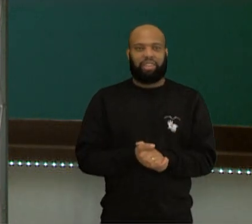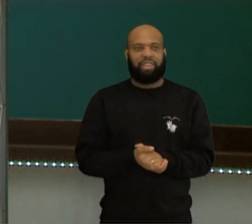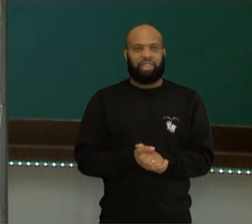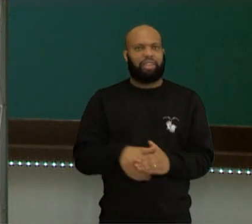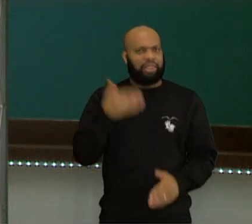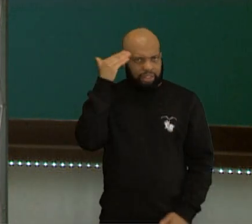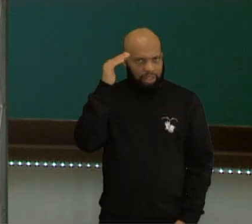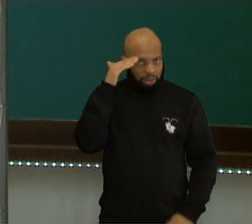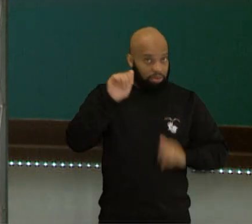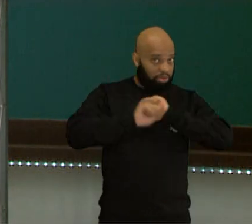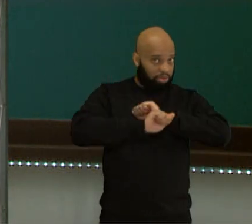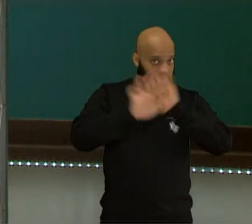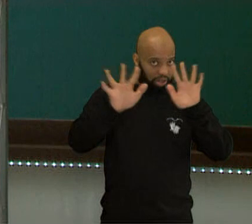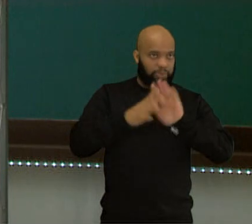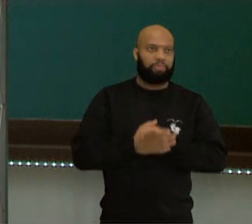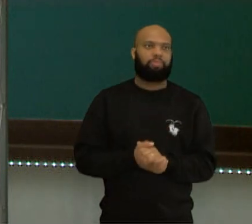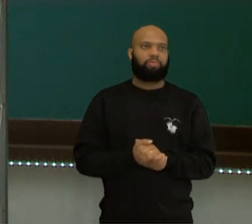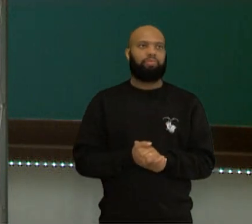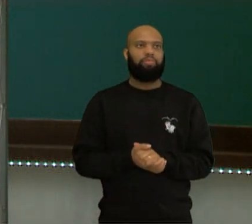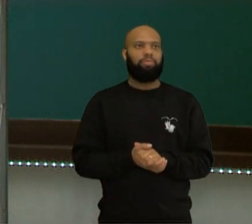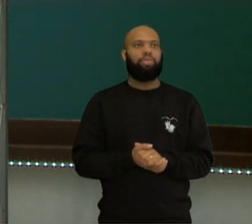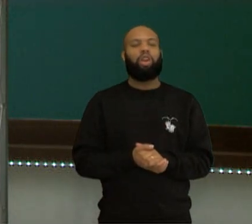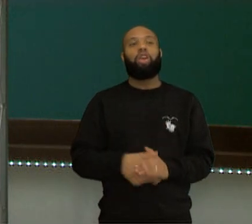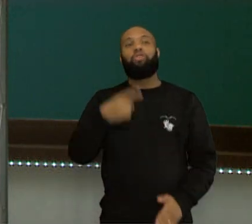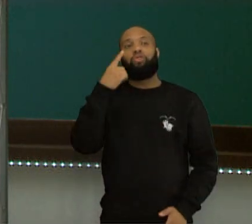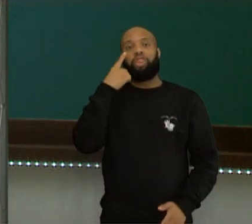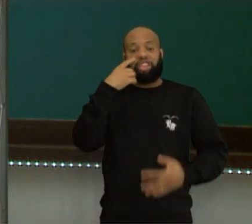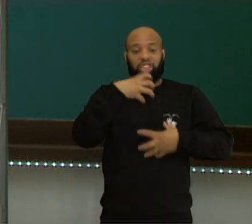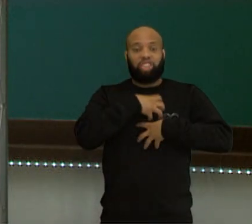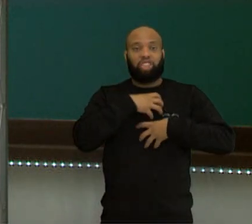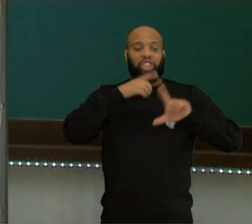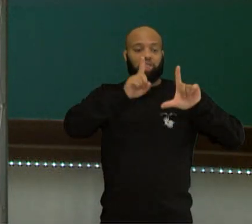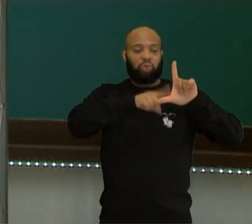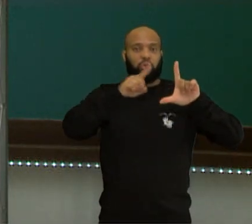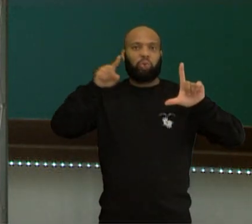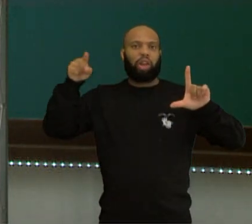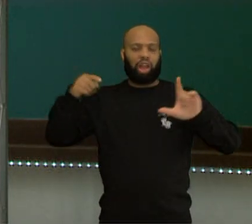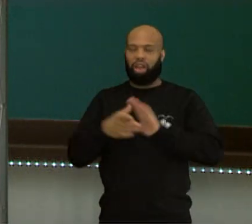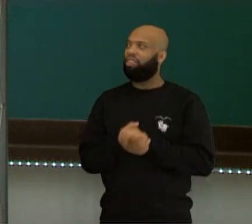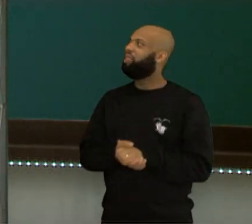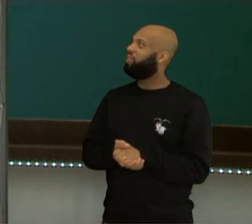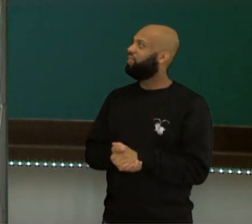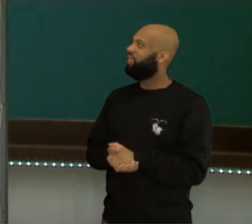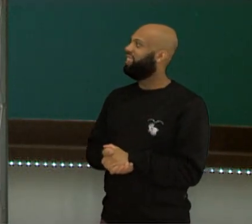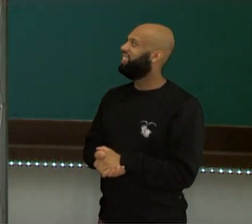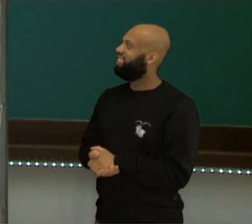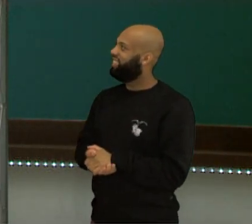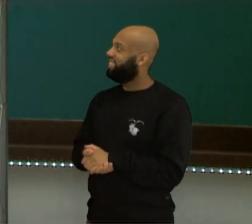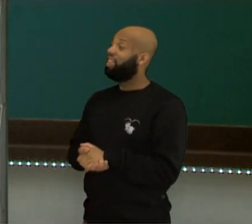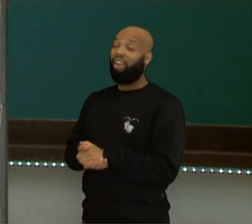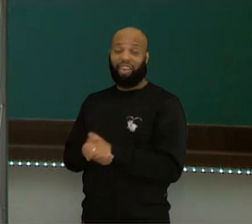essa função é crescente ou decrescente. Então, aqui nós temos o coeficiente angular, que é o valor de A,